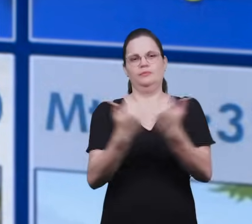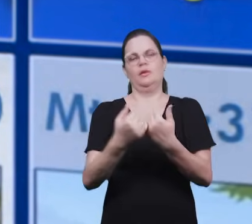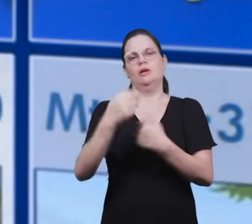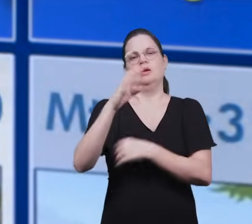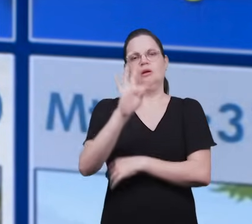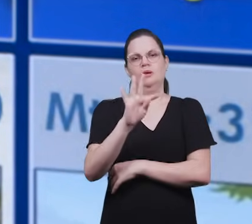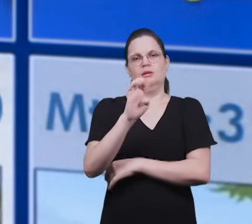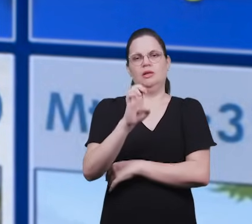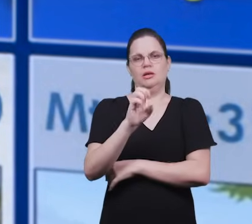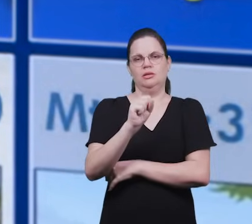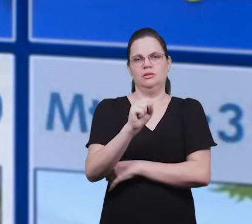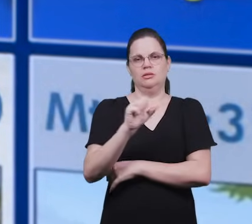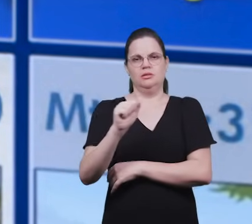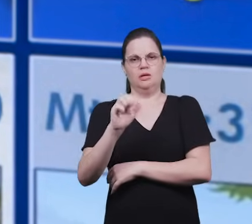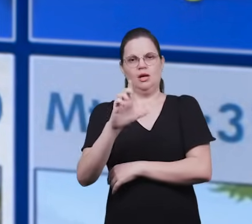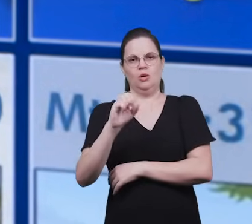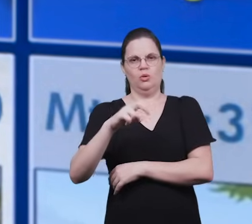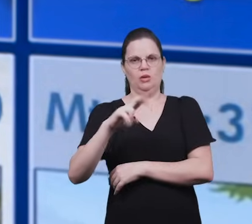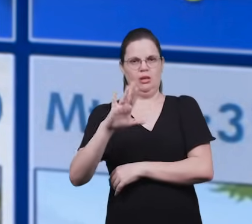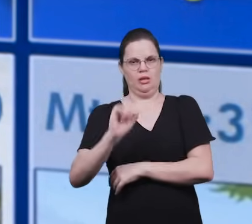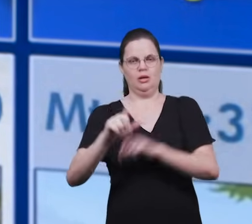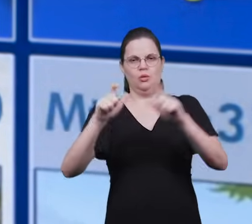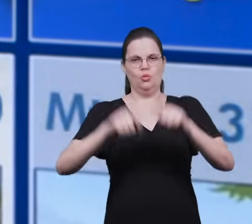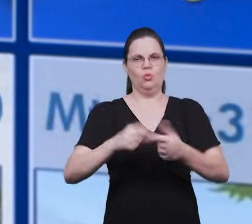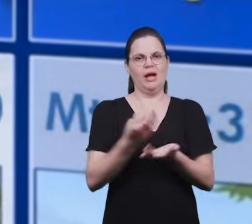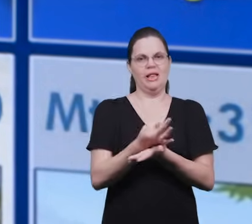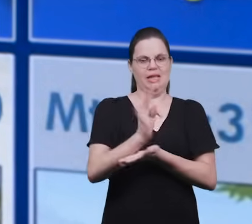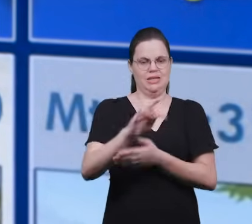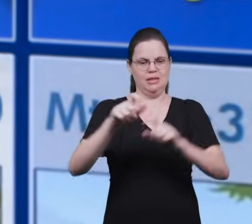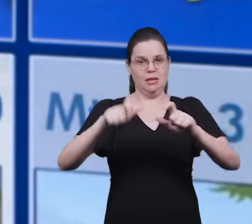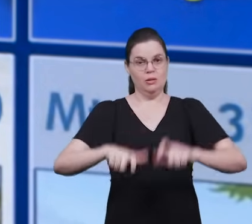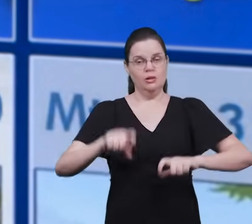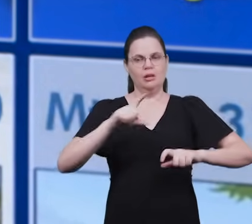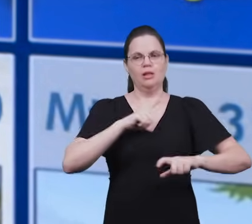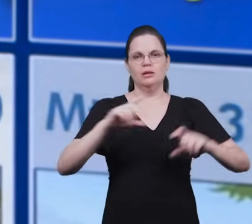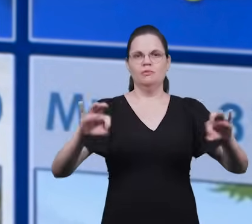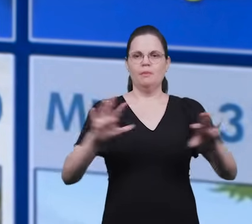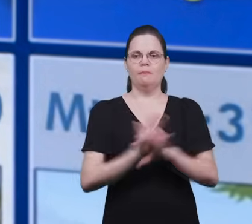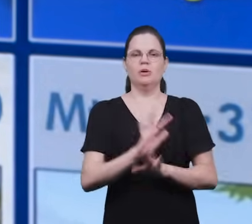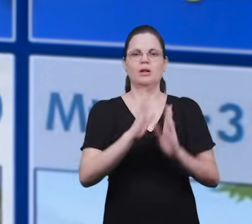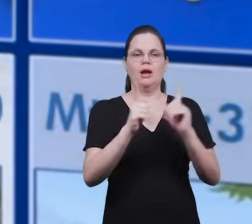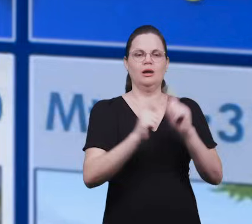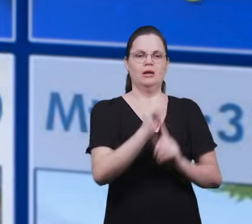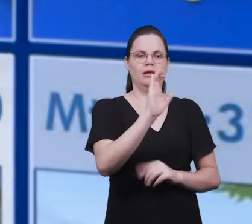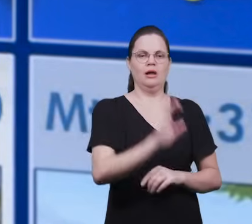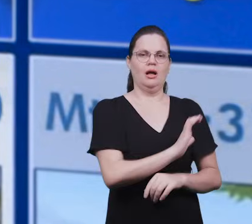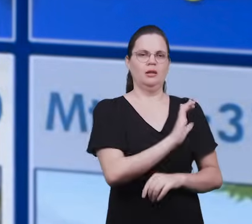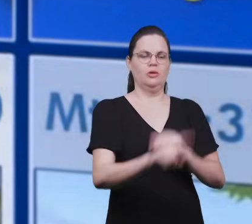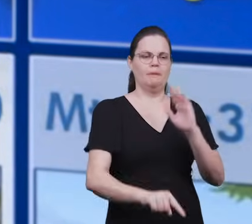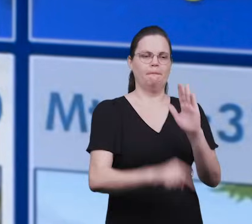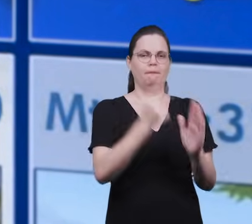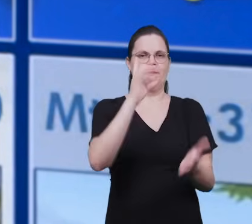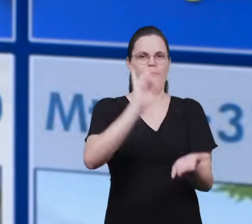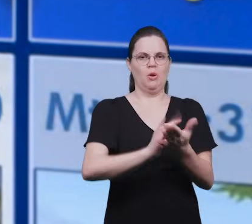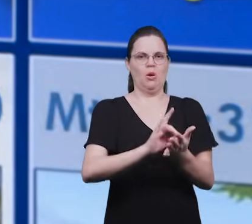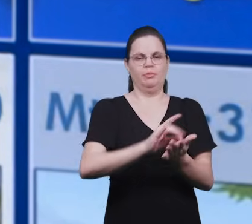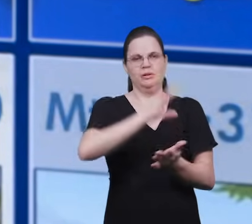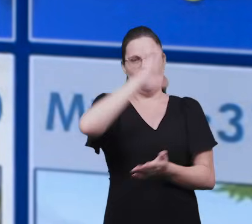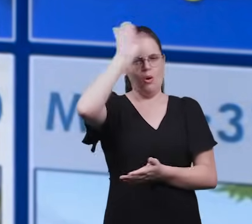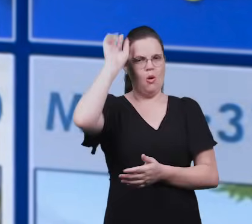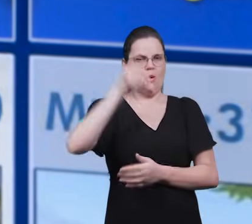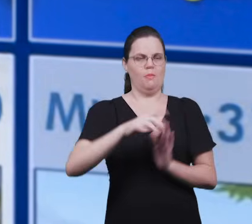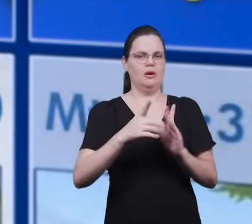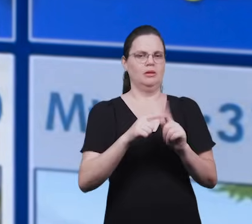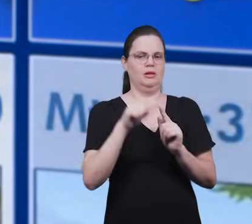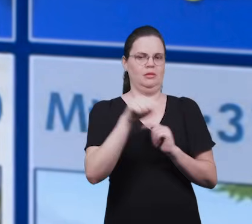379, ele oficializa a igreja e o Estado. Esse casamento da igreja e o